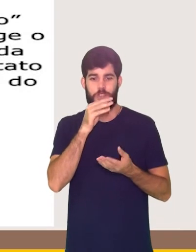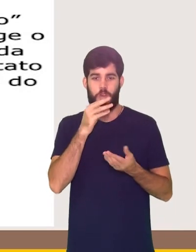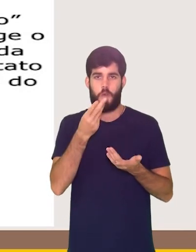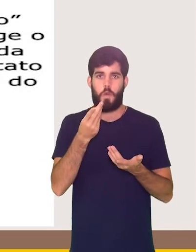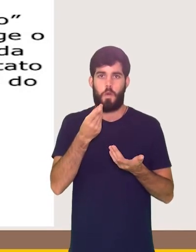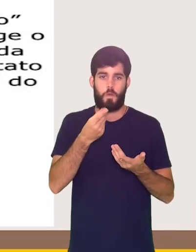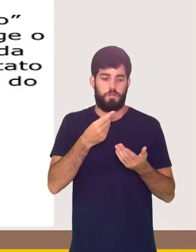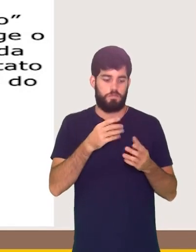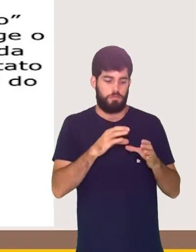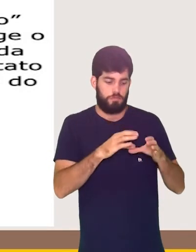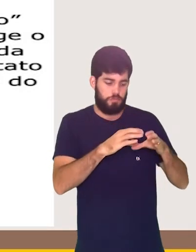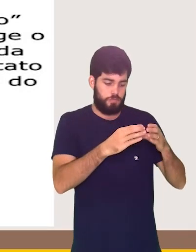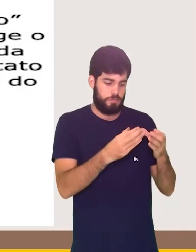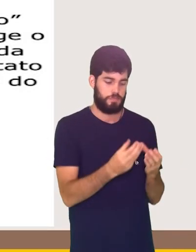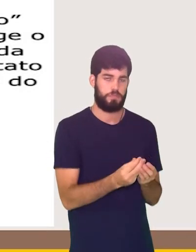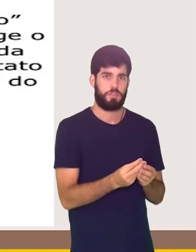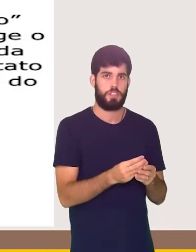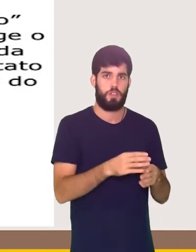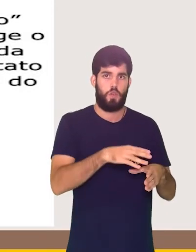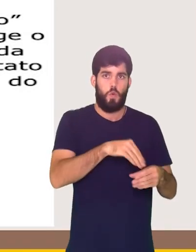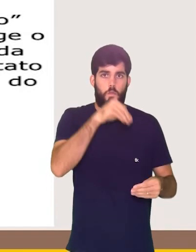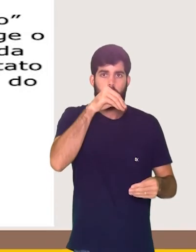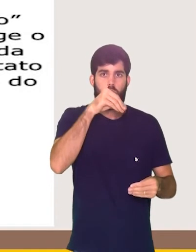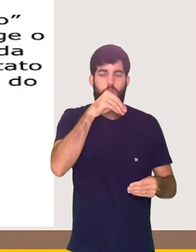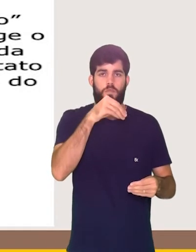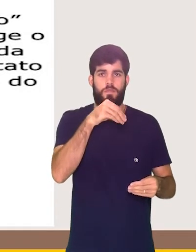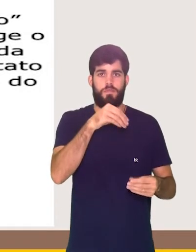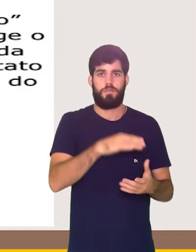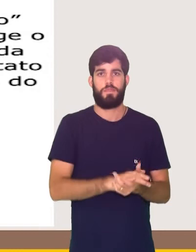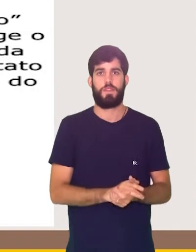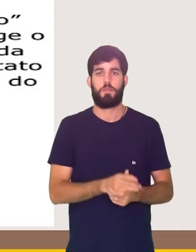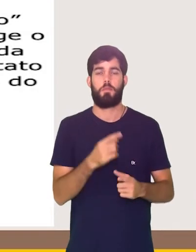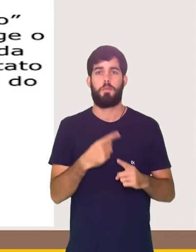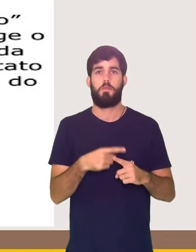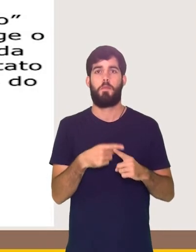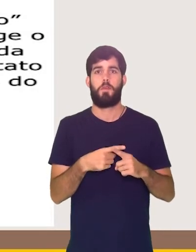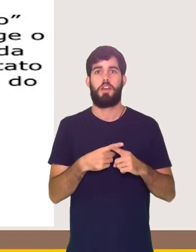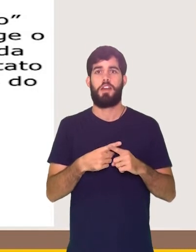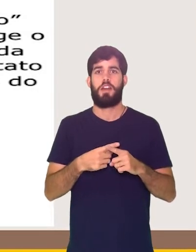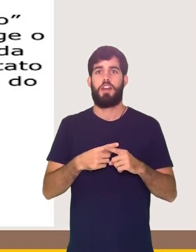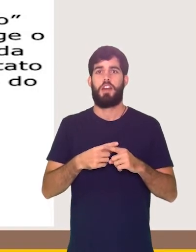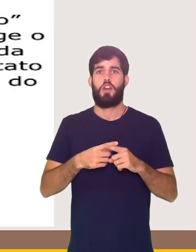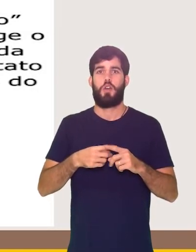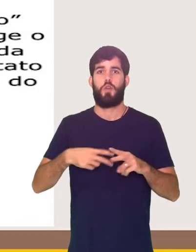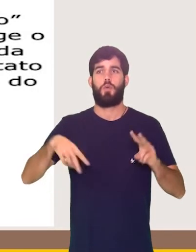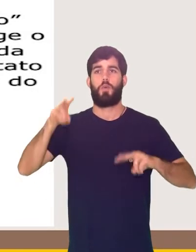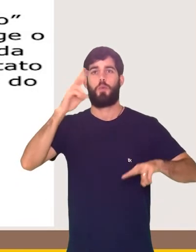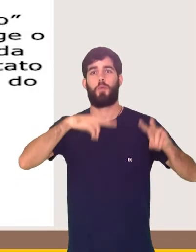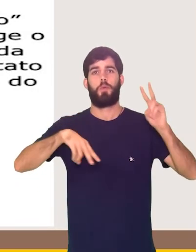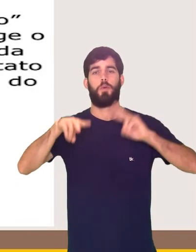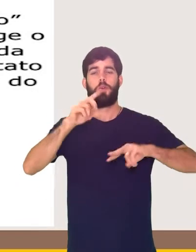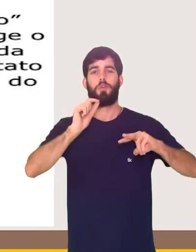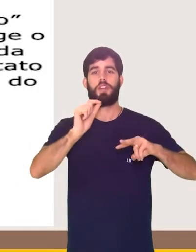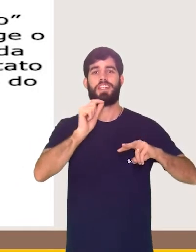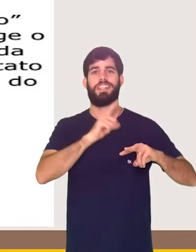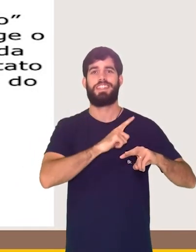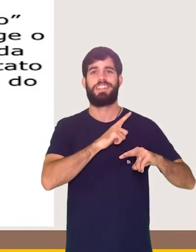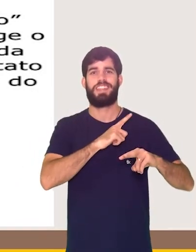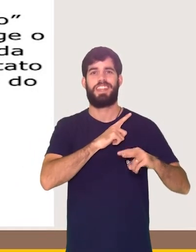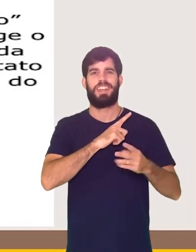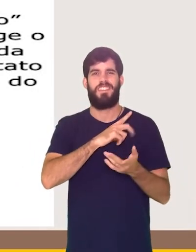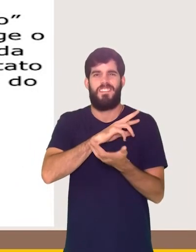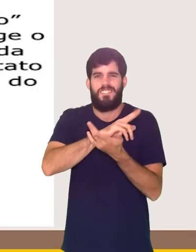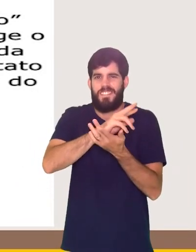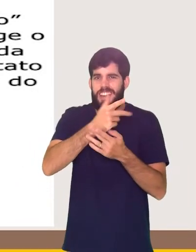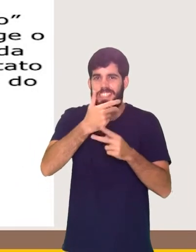vácuo sem ar, né? Conserva mais. É no ar que estão os micro-organismos que vão degenerar aquele produto.